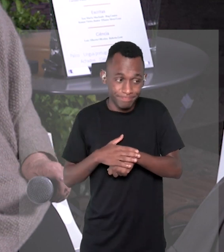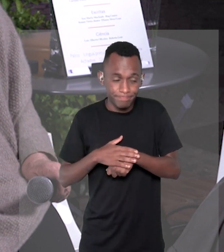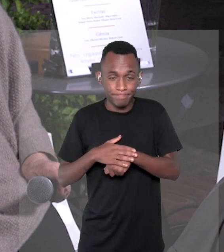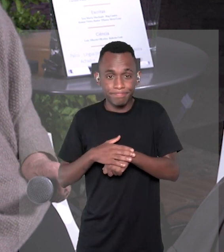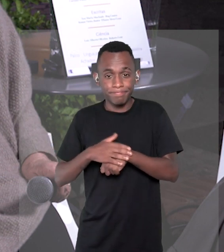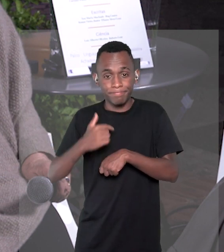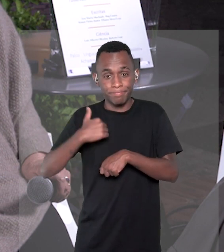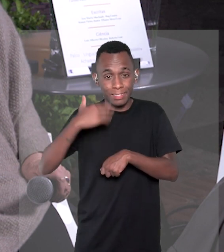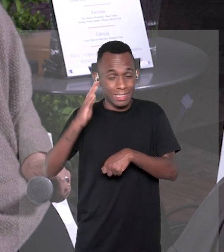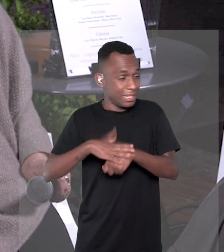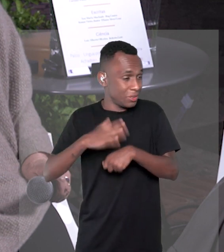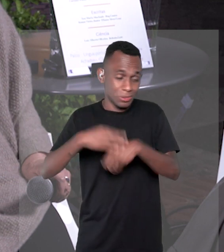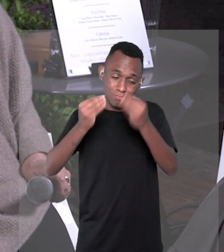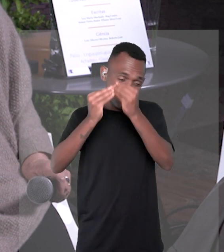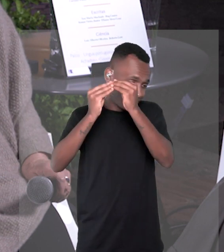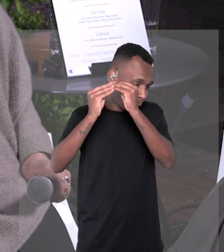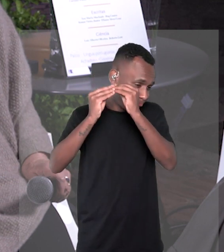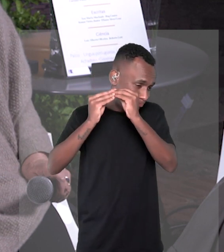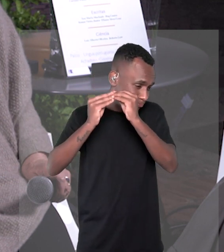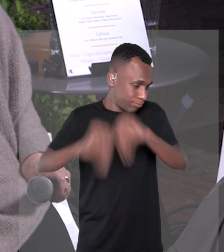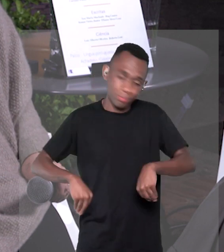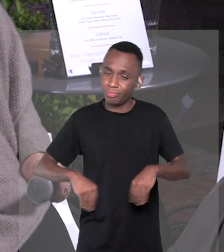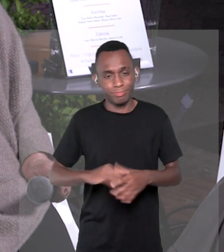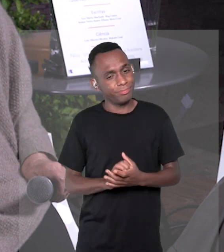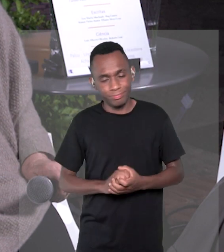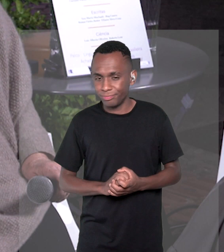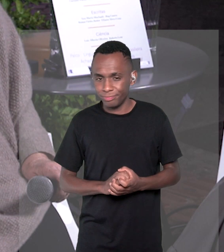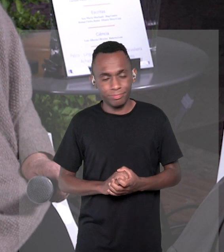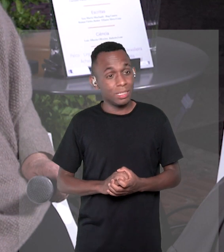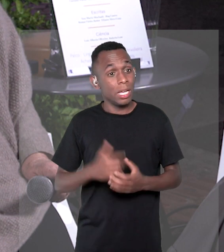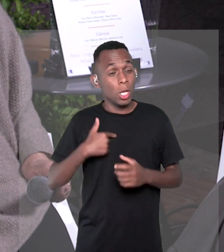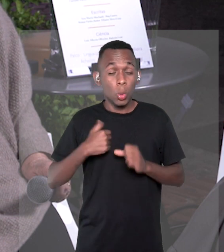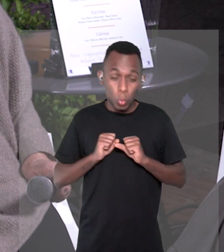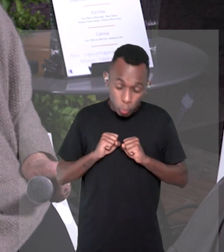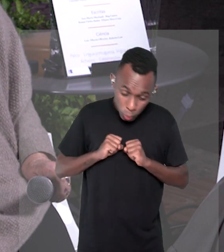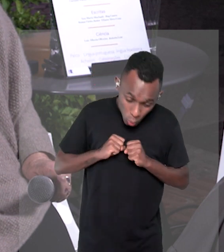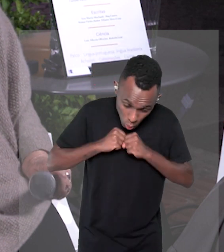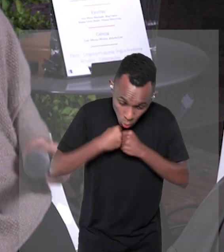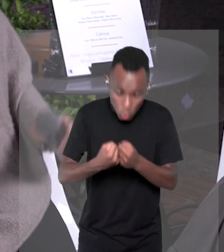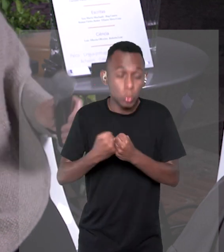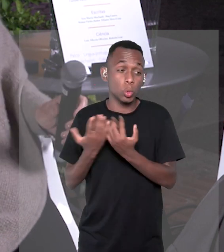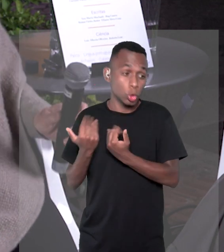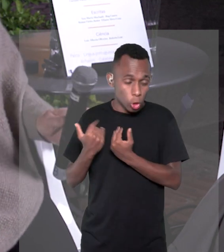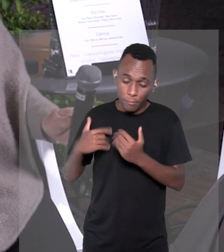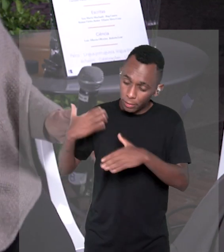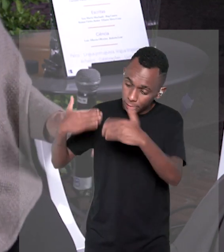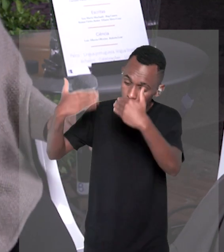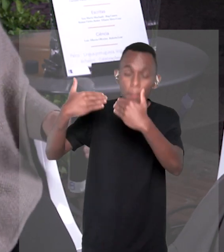para arrumar outra pessoa para ela ter como meta. Porque eu sou, como diria uma pessoa da minha terra, Darcy